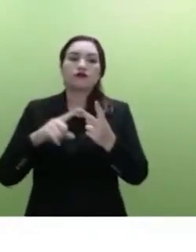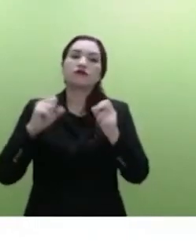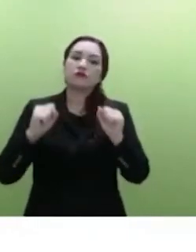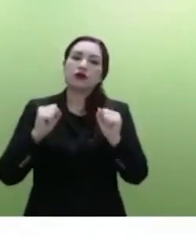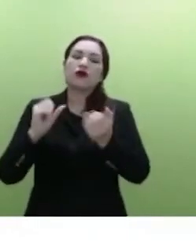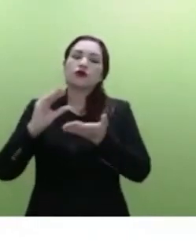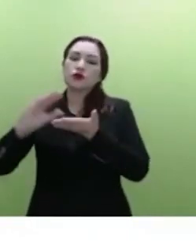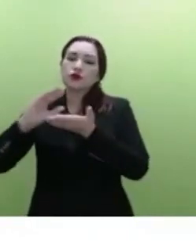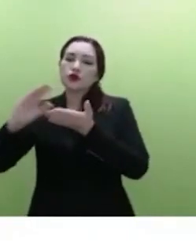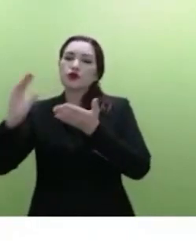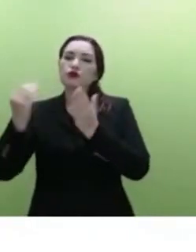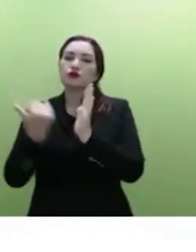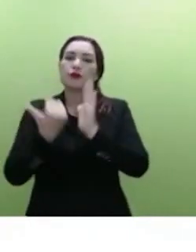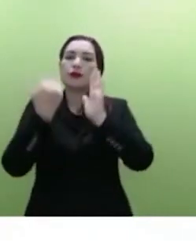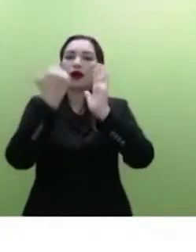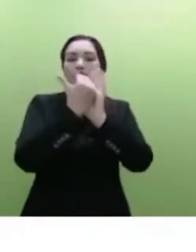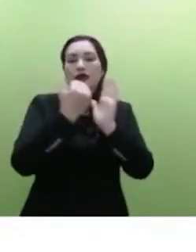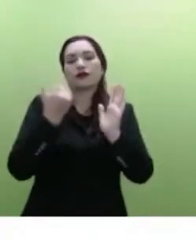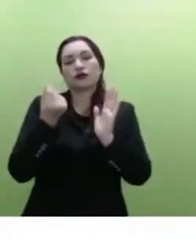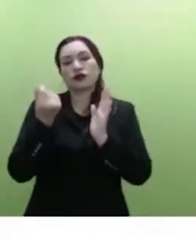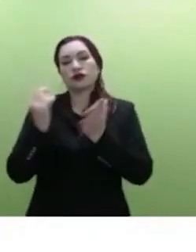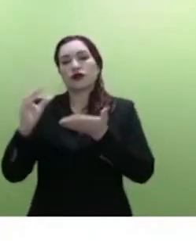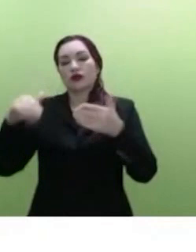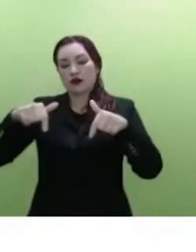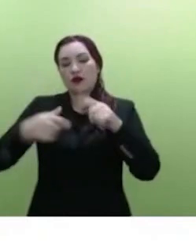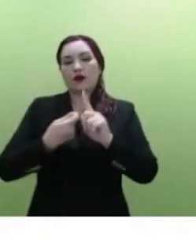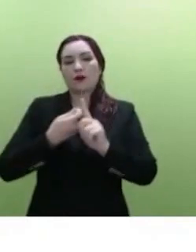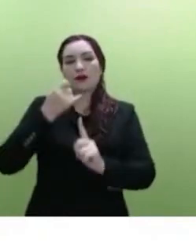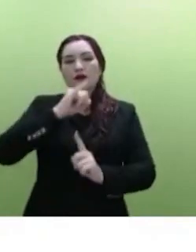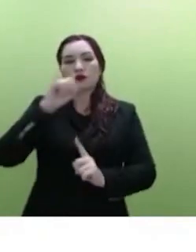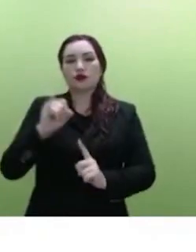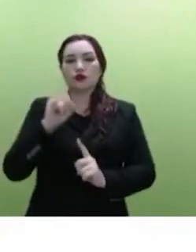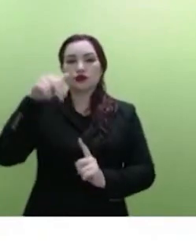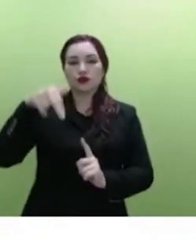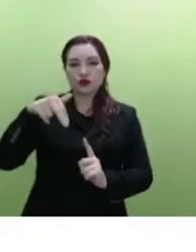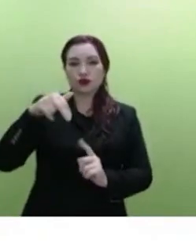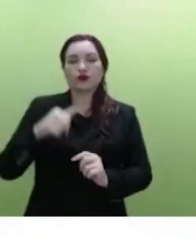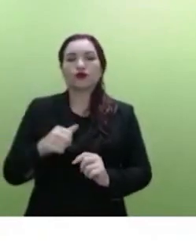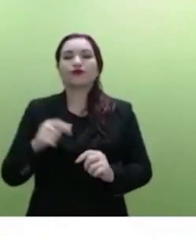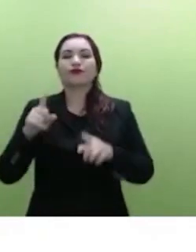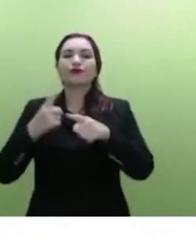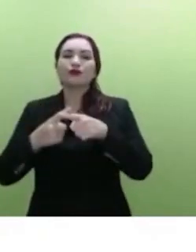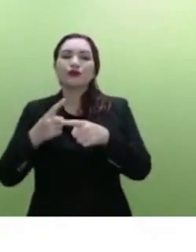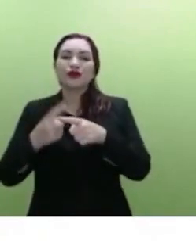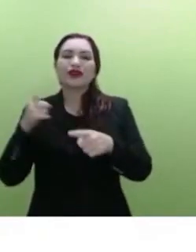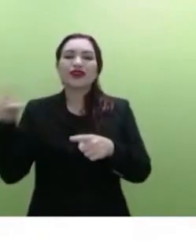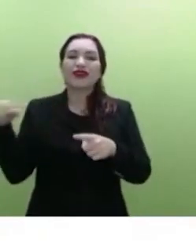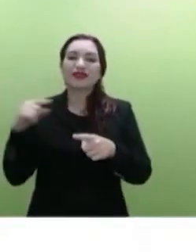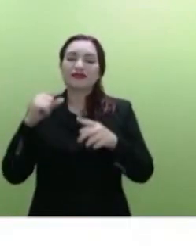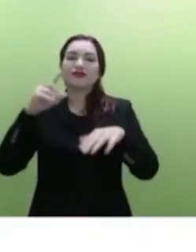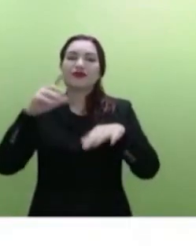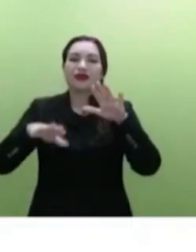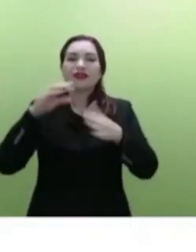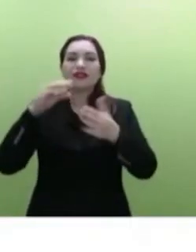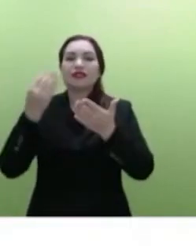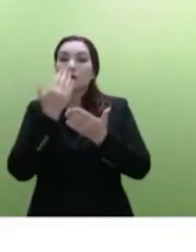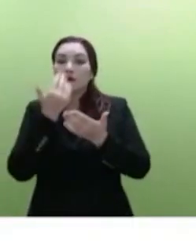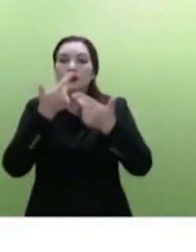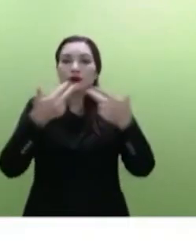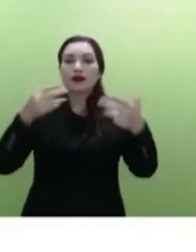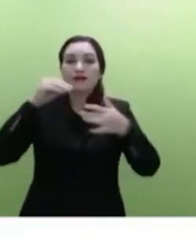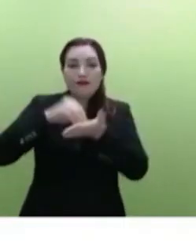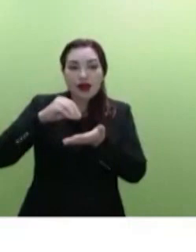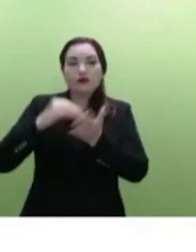custo adicional nesse nesse mês de junho por conta eh da escassez de determinados produtos Enfim então a gente também tá fazendo um